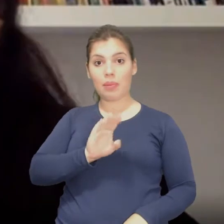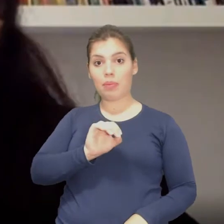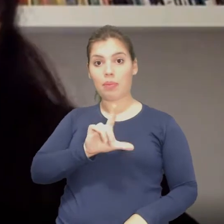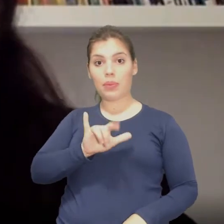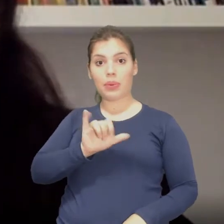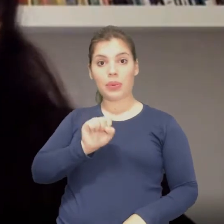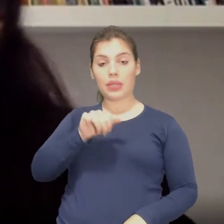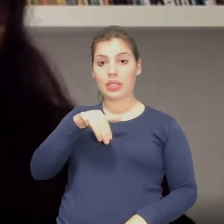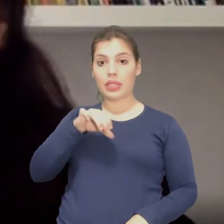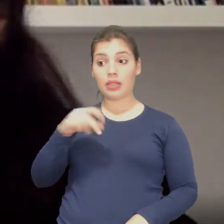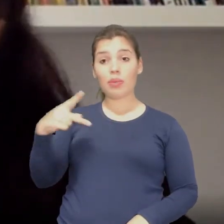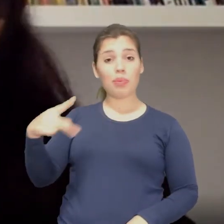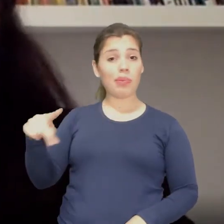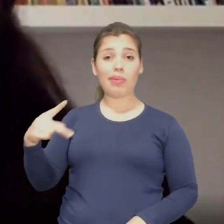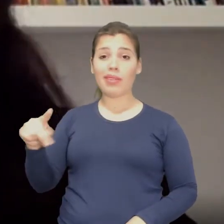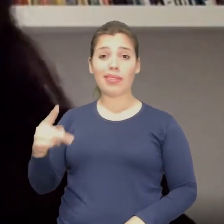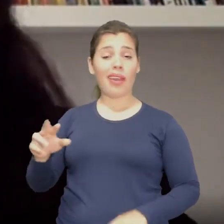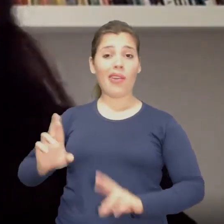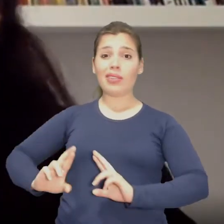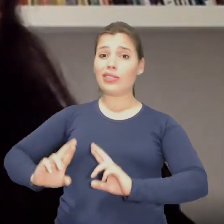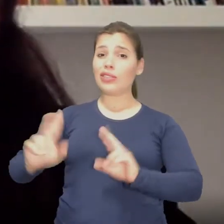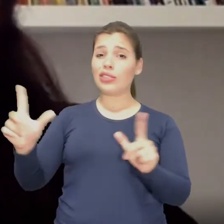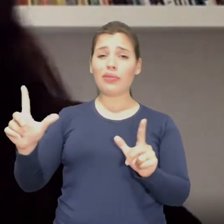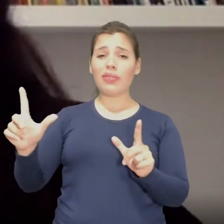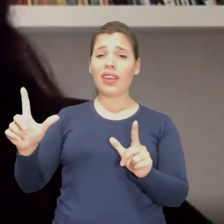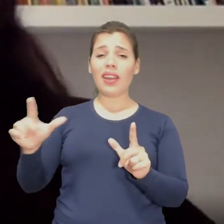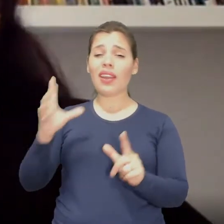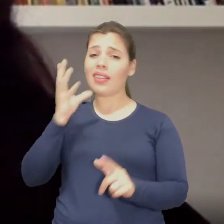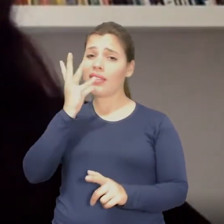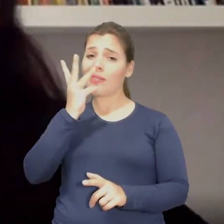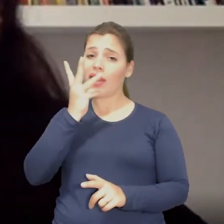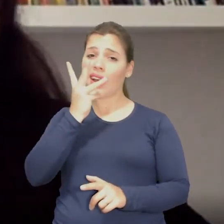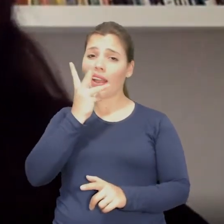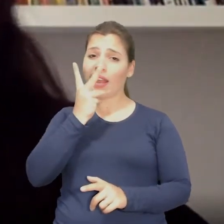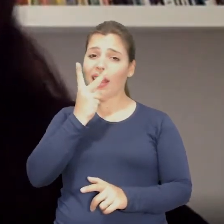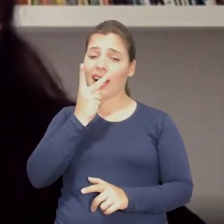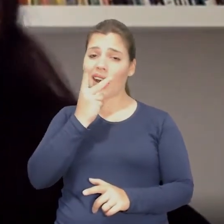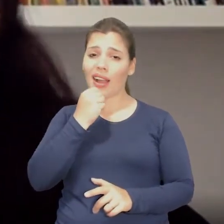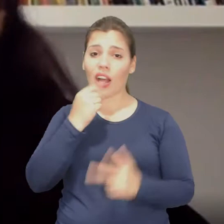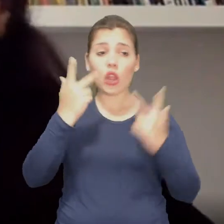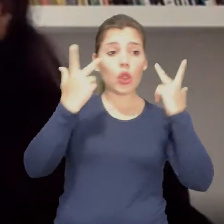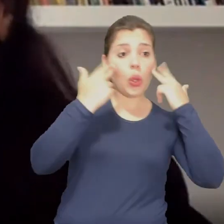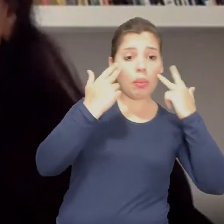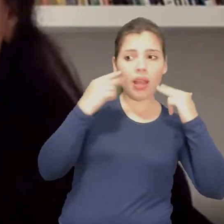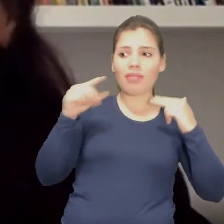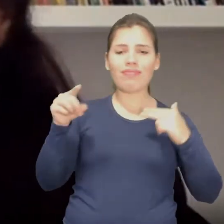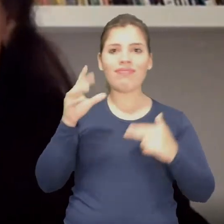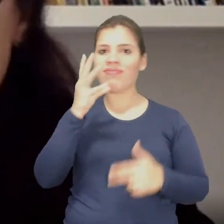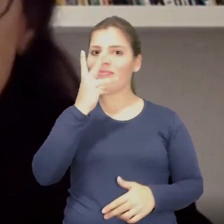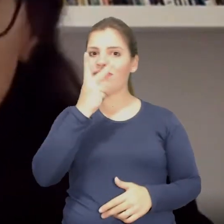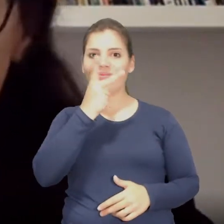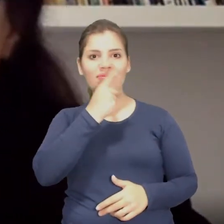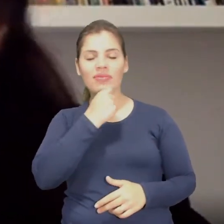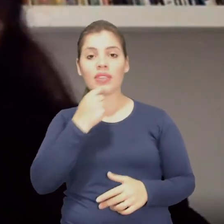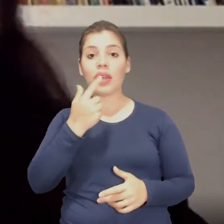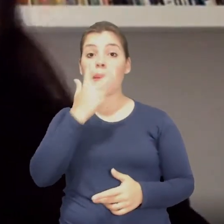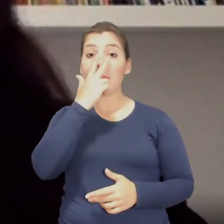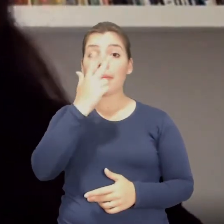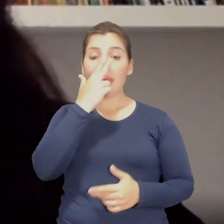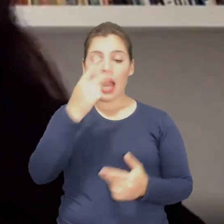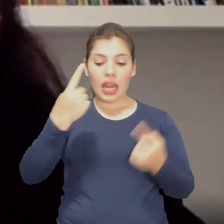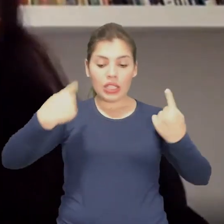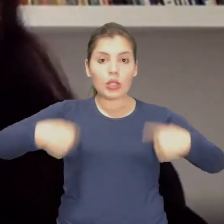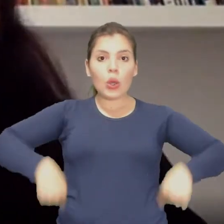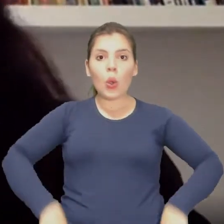se o nosso corpo hibernasse por um período para economizar energia para atravessar ali aquela fase